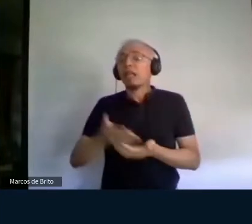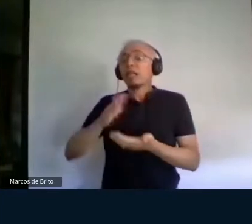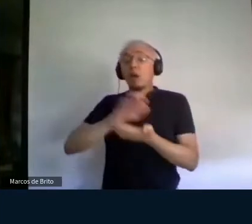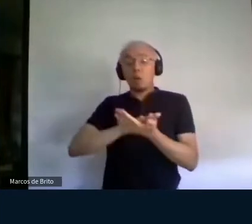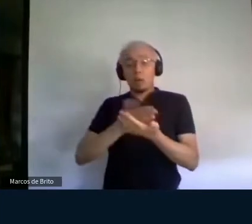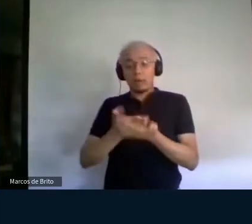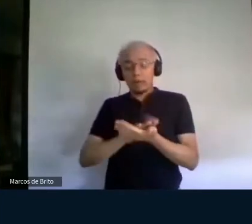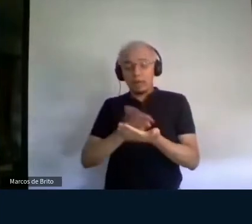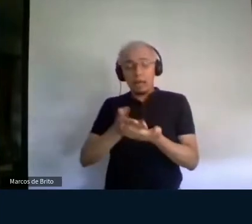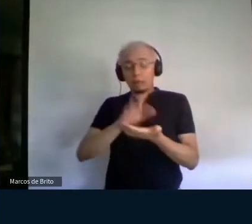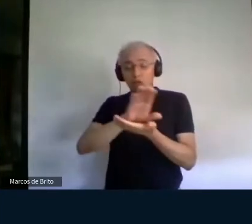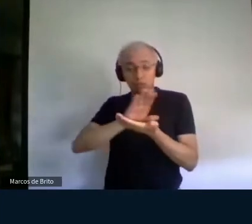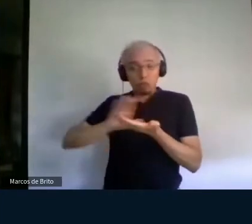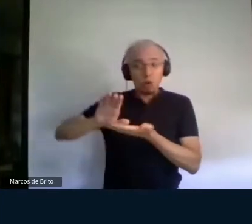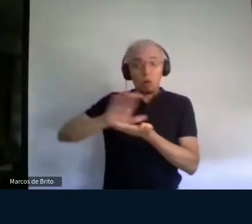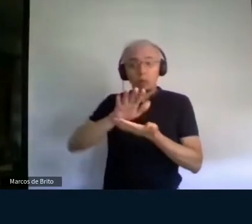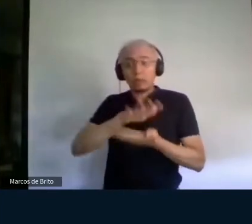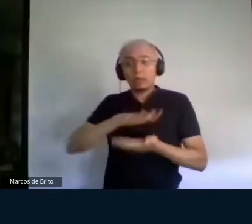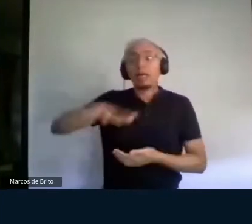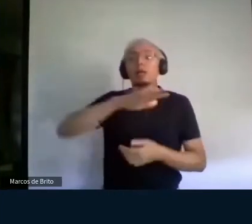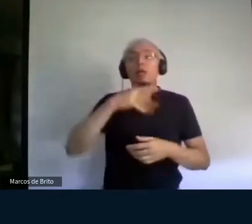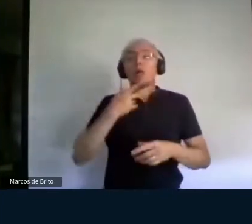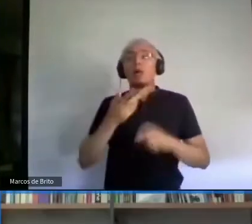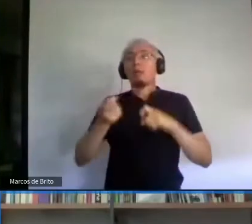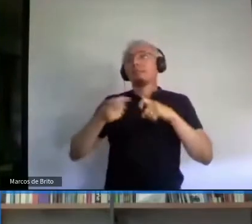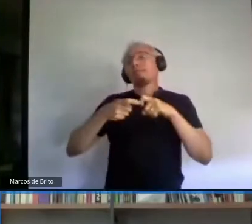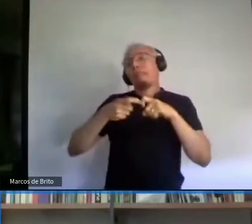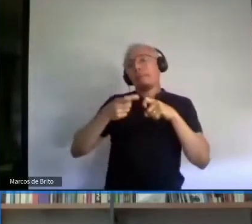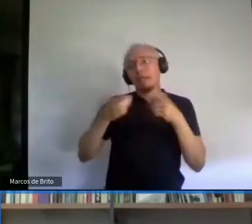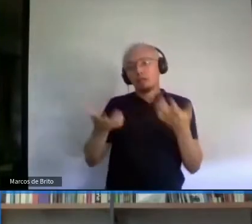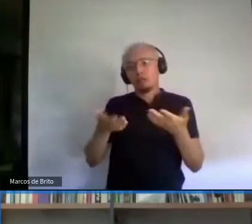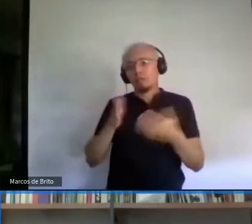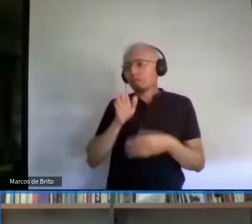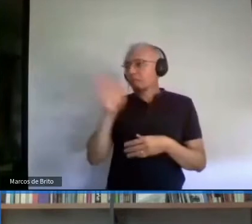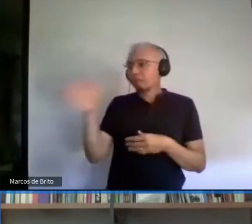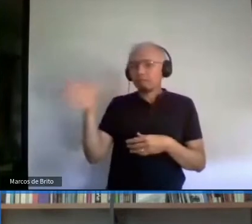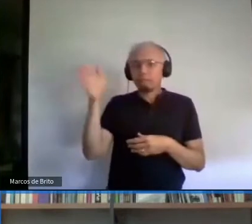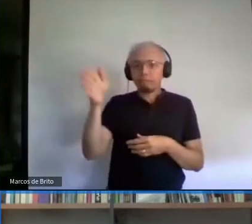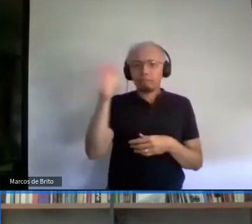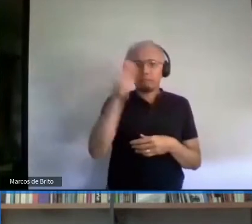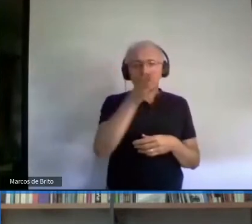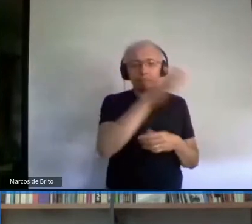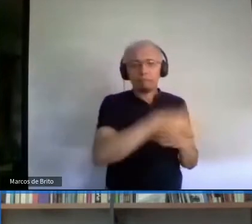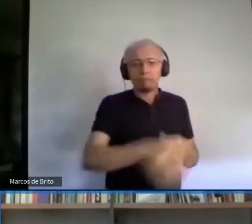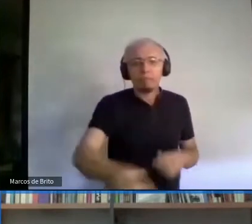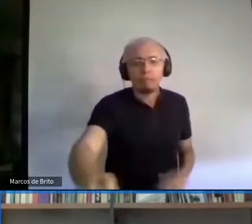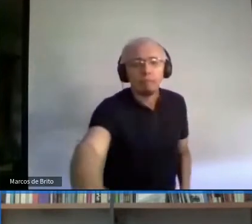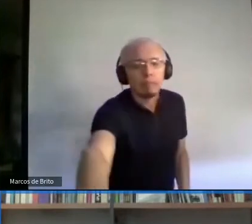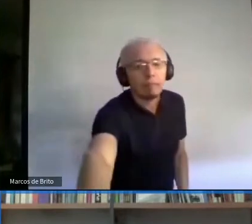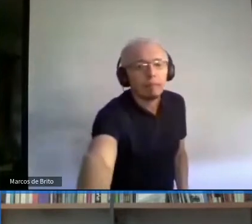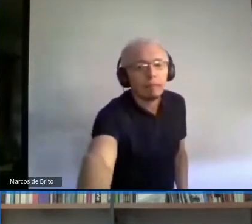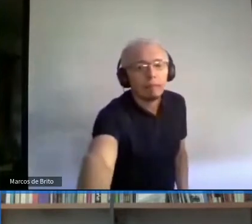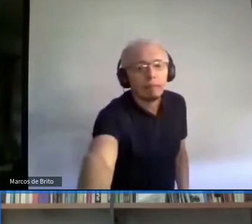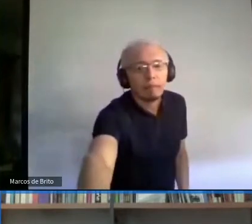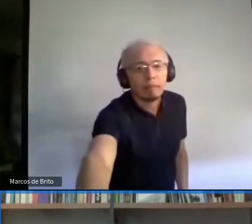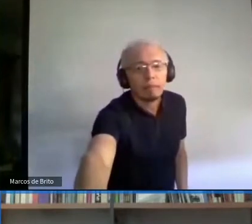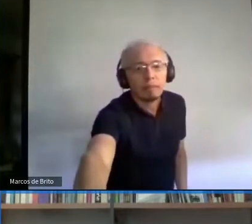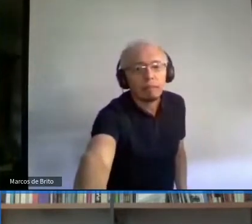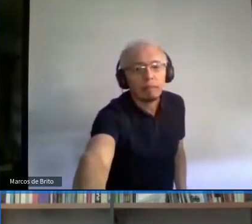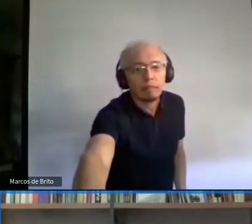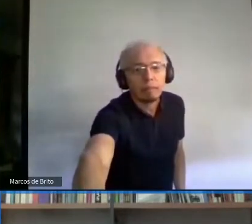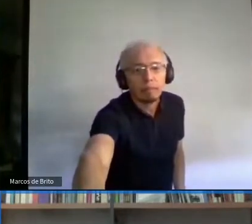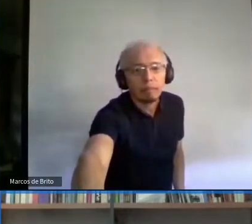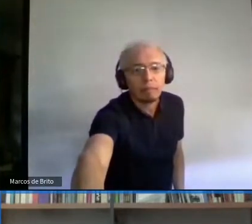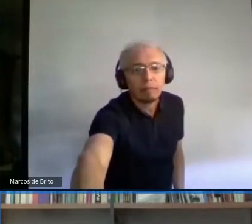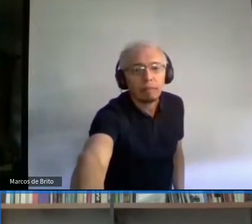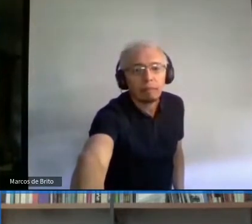comunitário num contexto médico, traduzindo a interpretação entre um médico